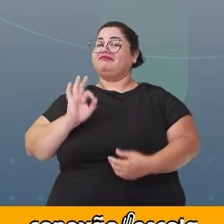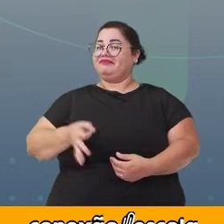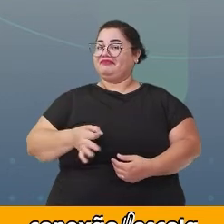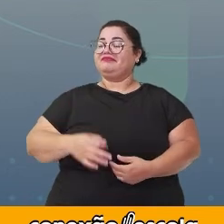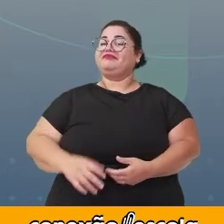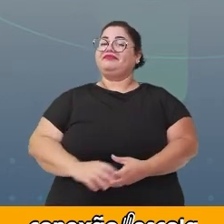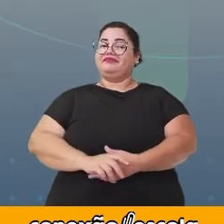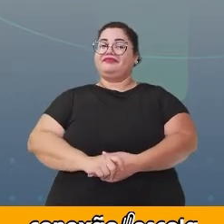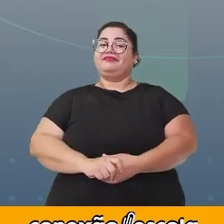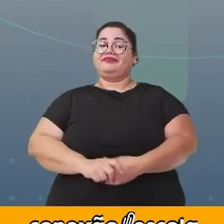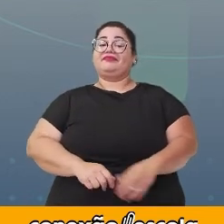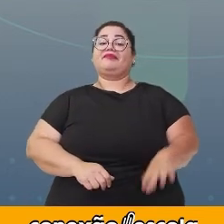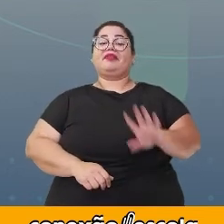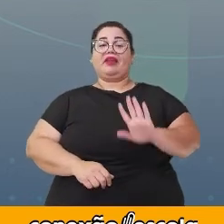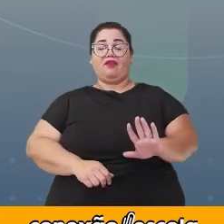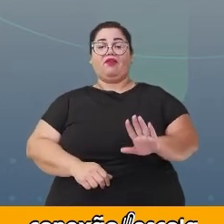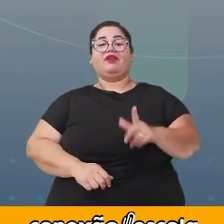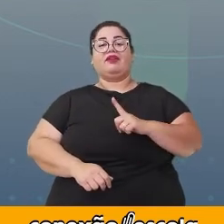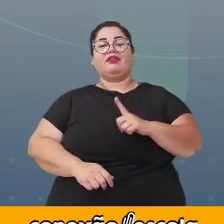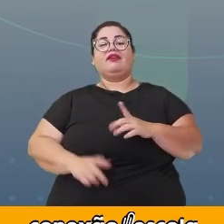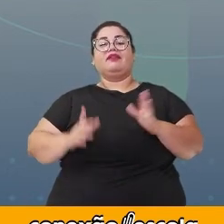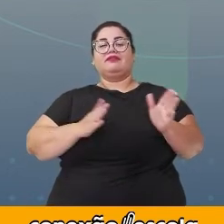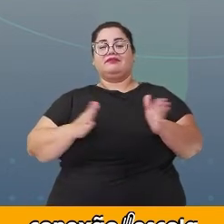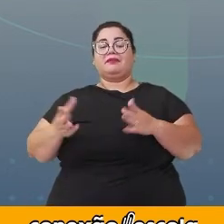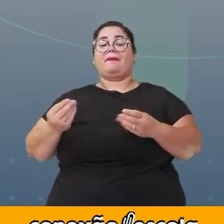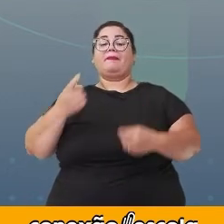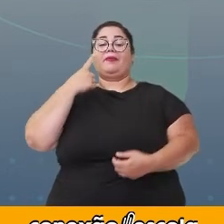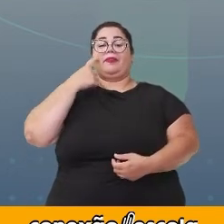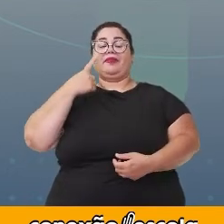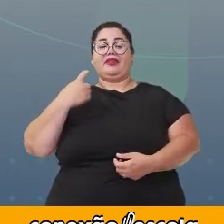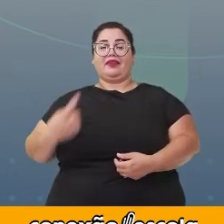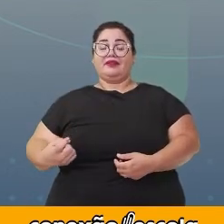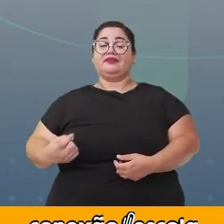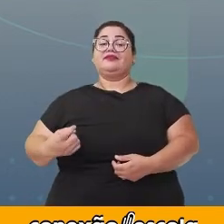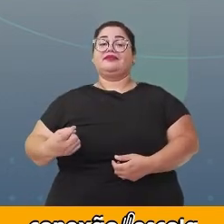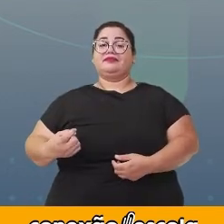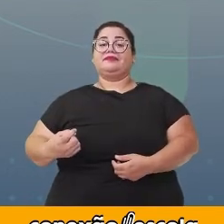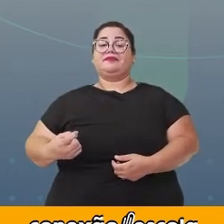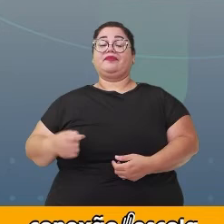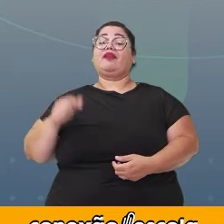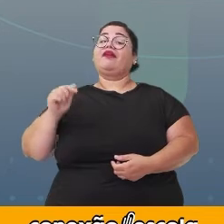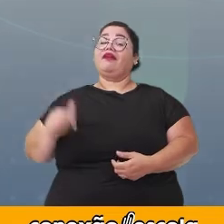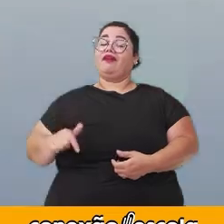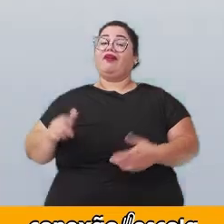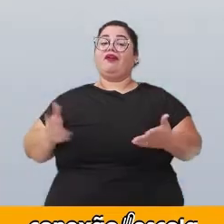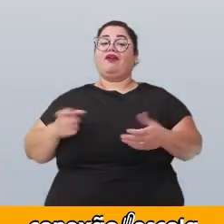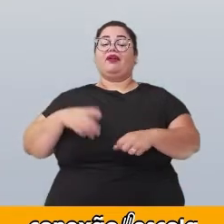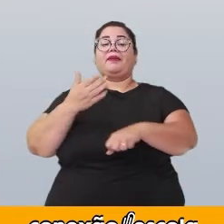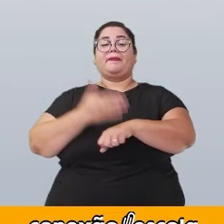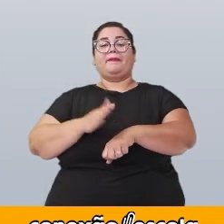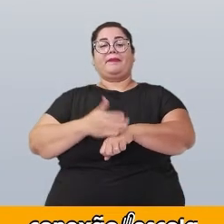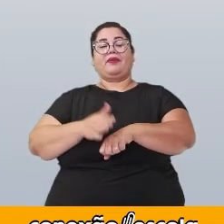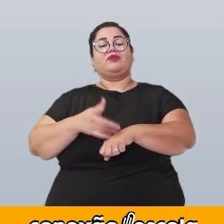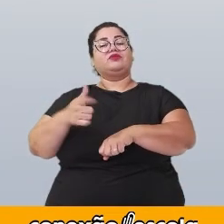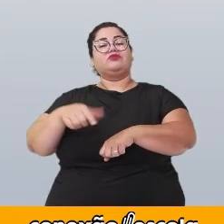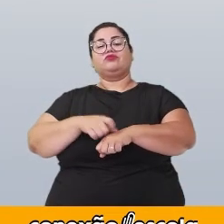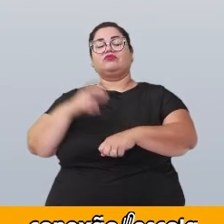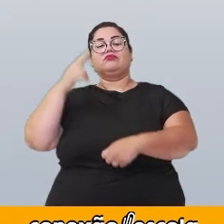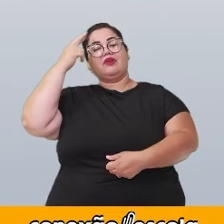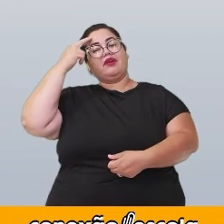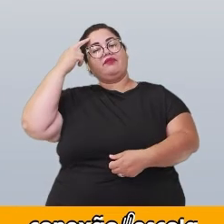certo? Agora chegou uma parte muito interessante. Agora é hora de praticar de